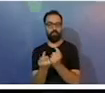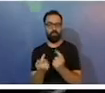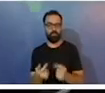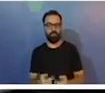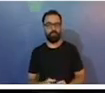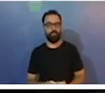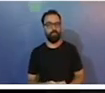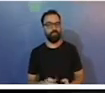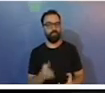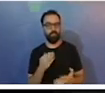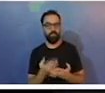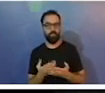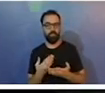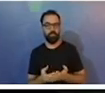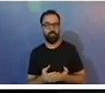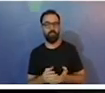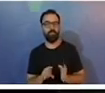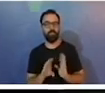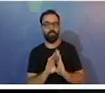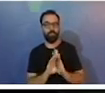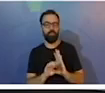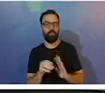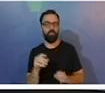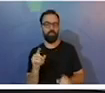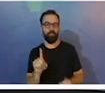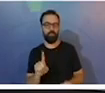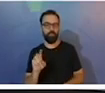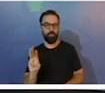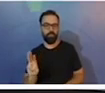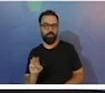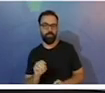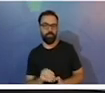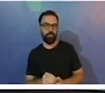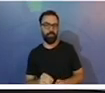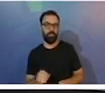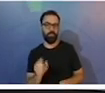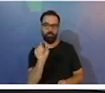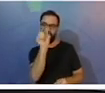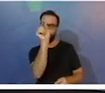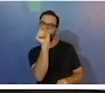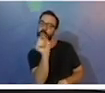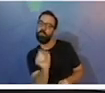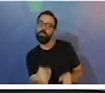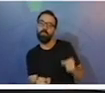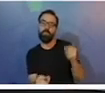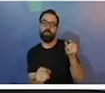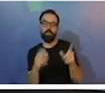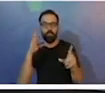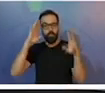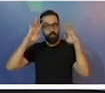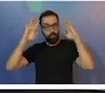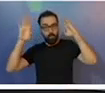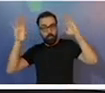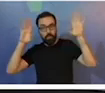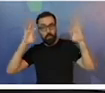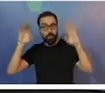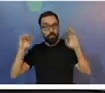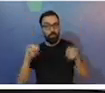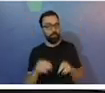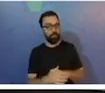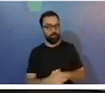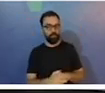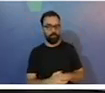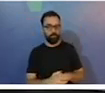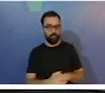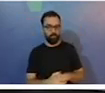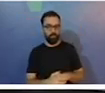hoje vamos estudar a unidade 13, Outras Linhas Imaginárias, os meridianos. Nós vamos